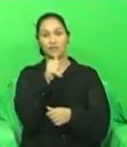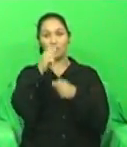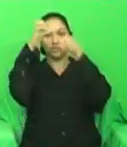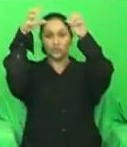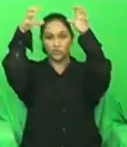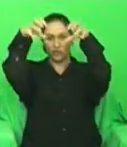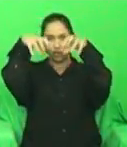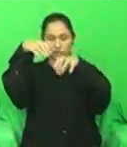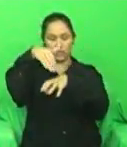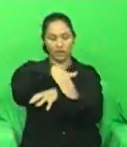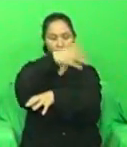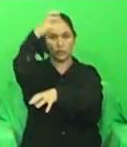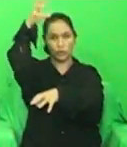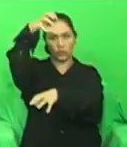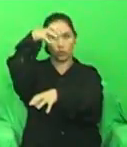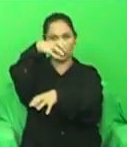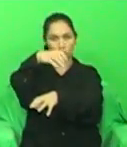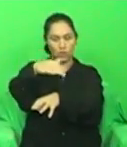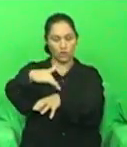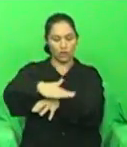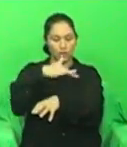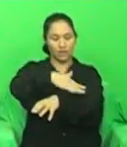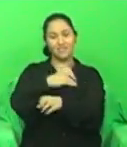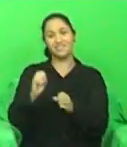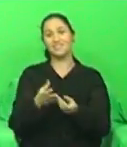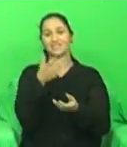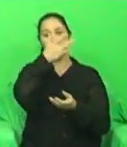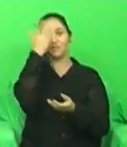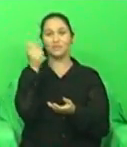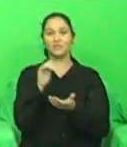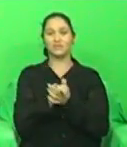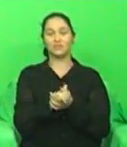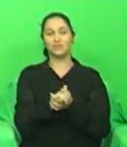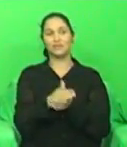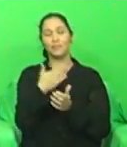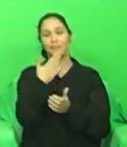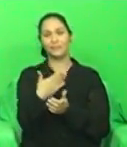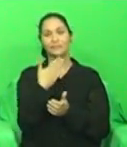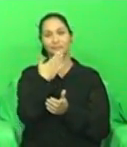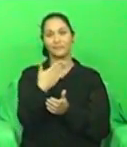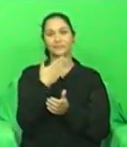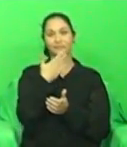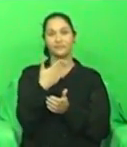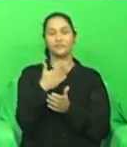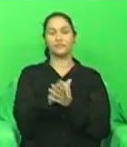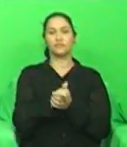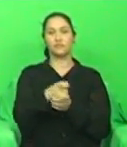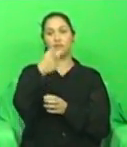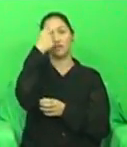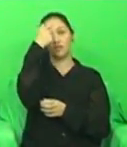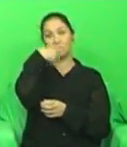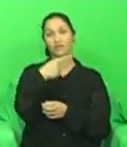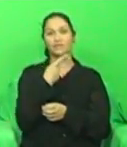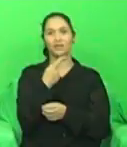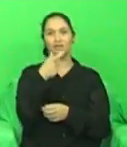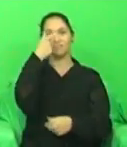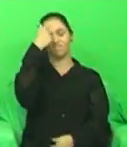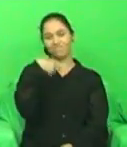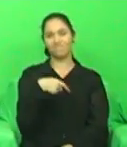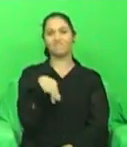sabem e no facebook e tudo mais o pessoal cobra da gente né até alguns eu falei olha eu sou vereador mas eu não sou